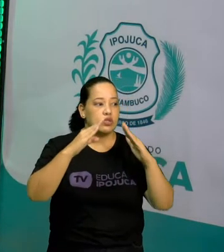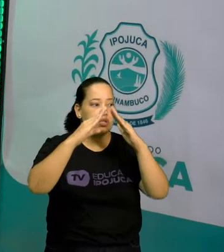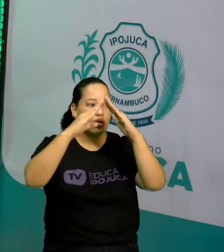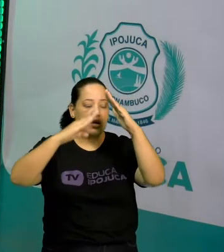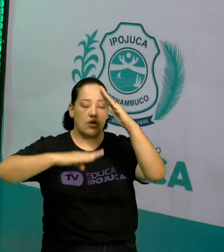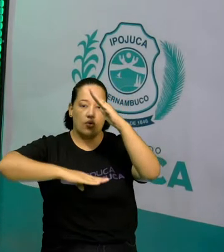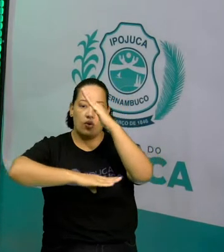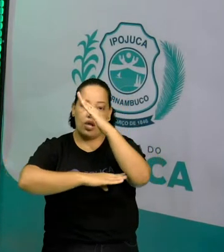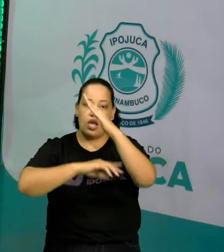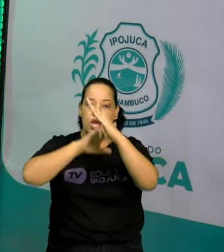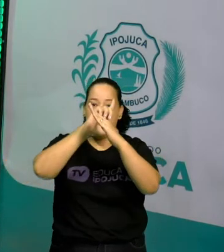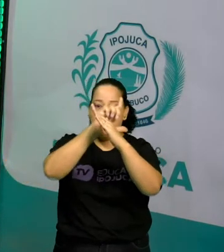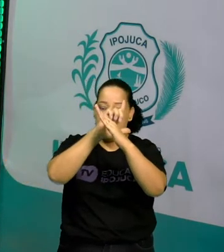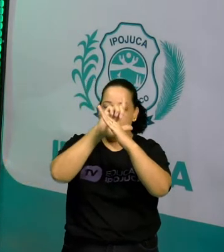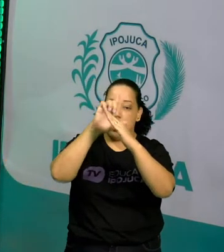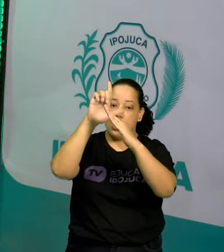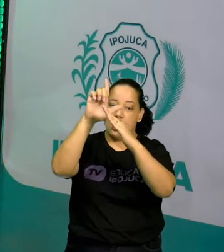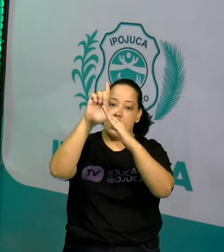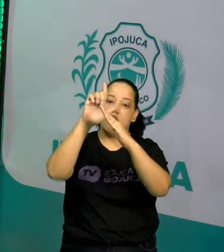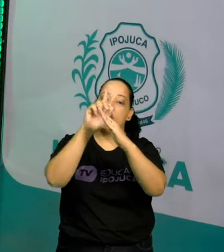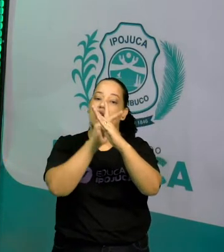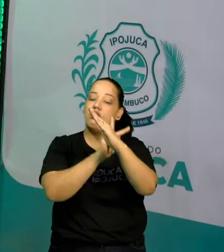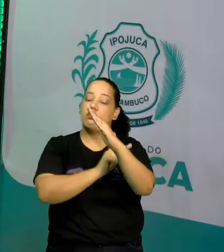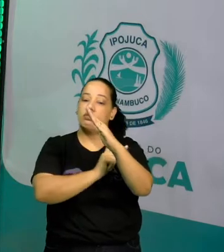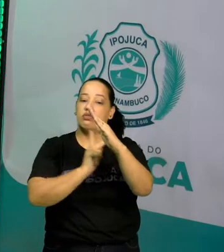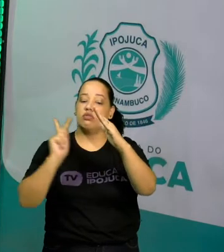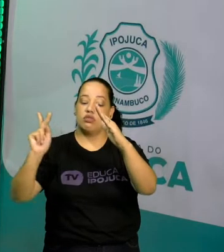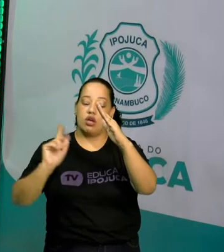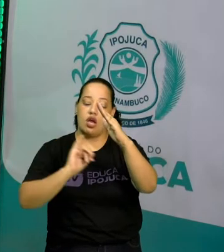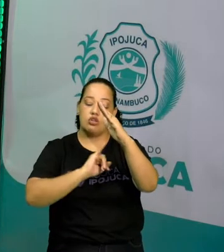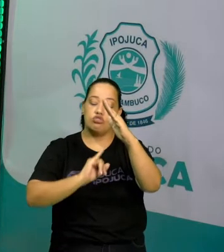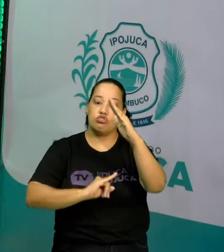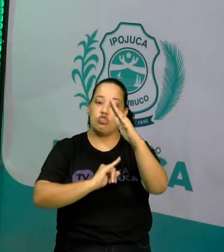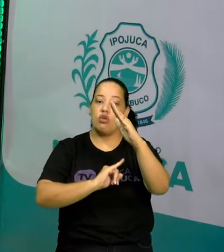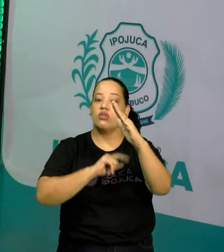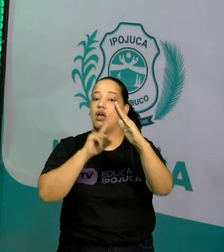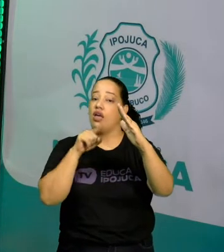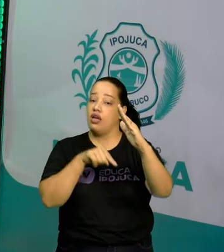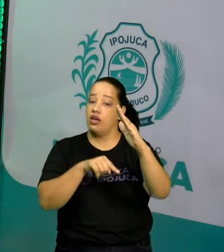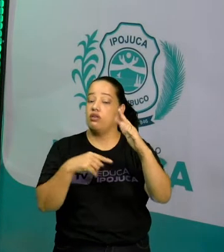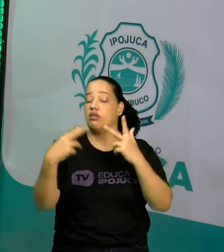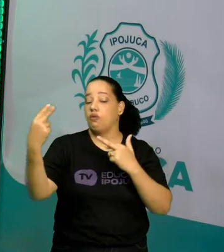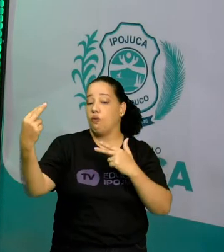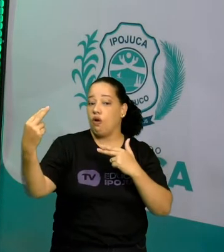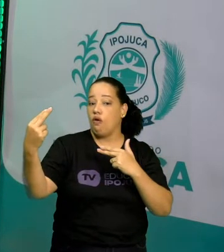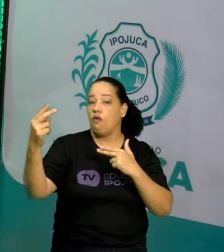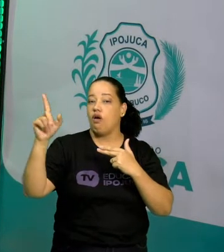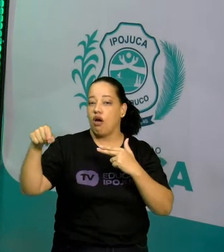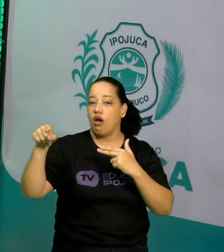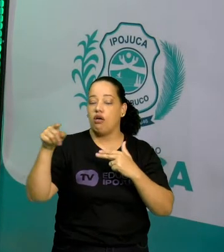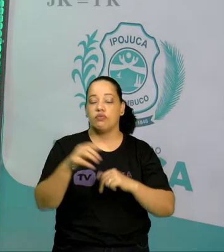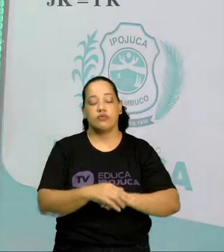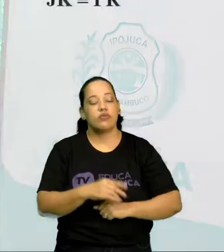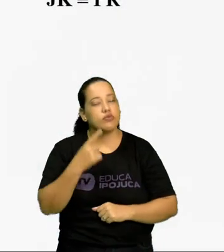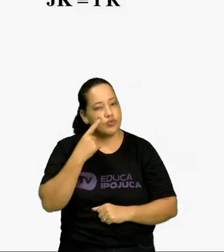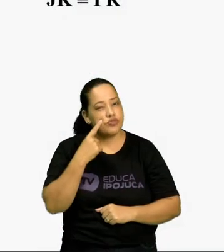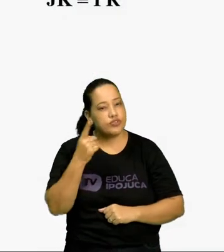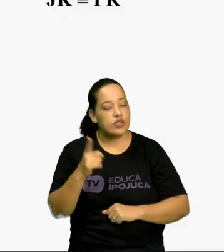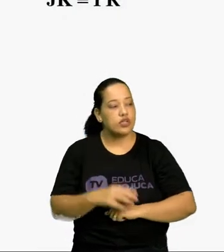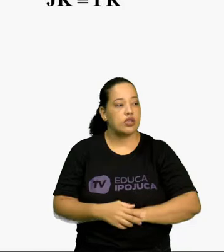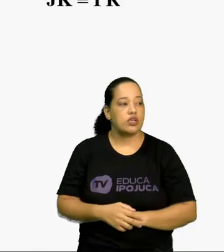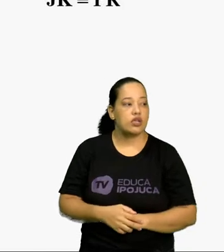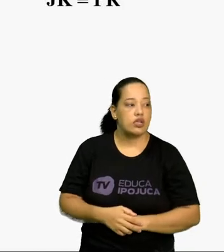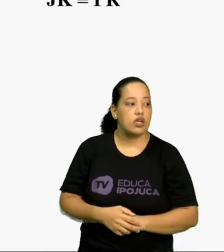é congruente ao triângulo QRP. Vamos lá. Vamos primeiro olhar o lado. O